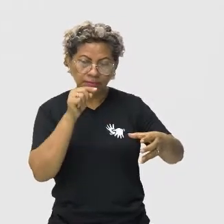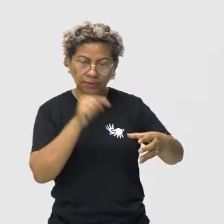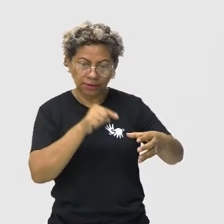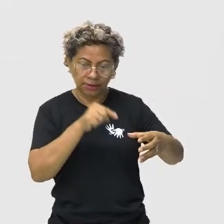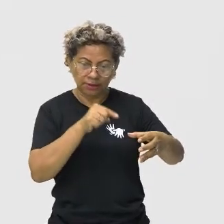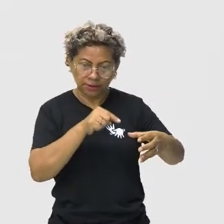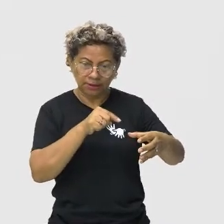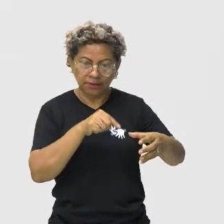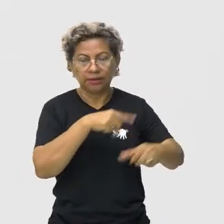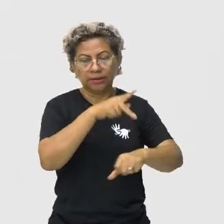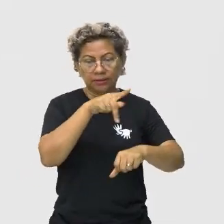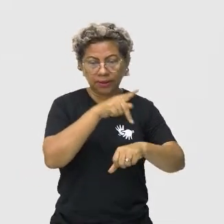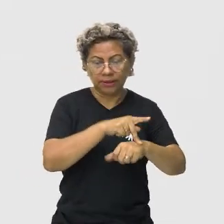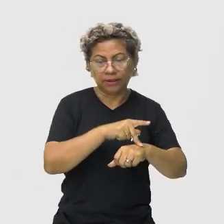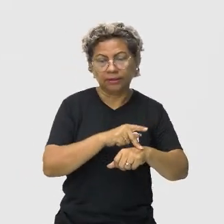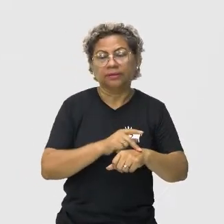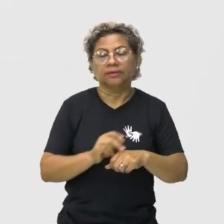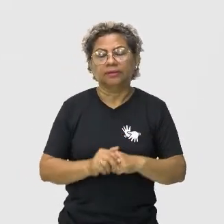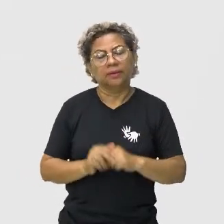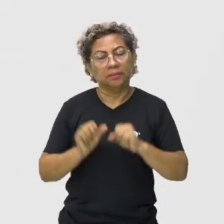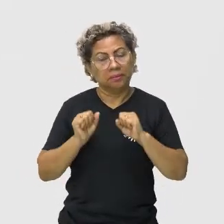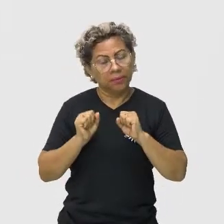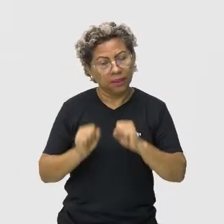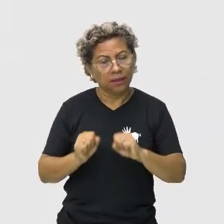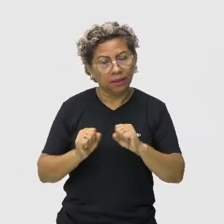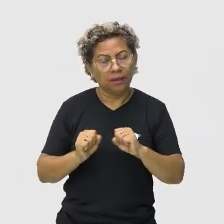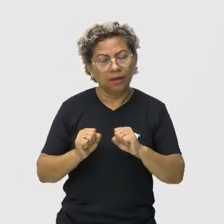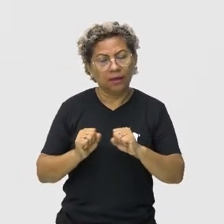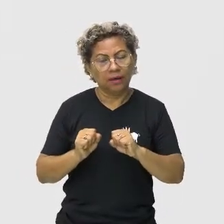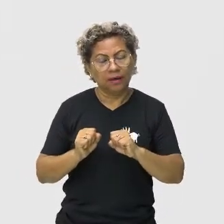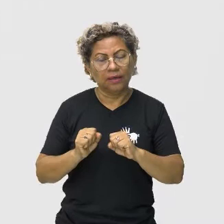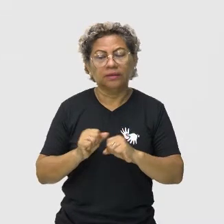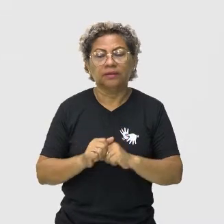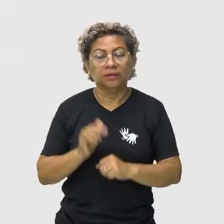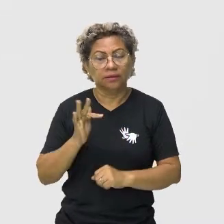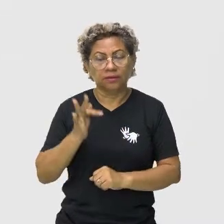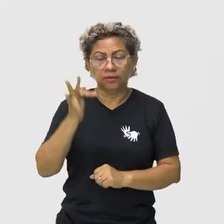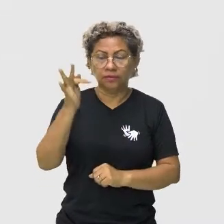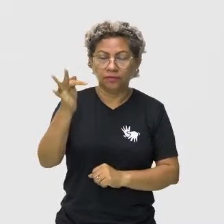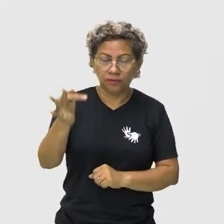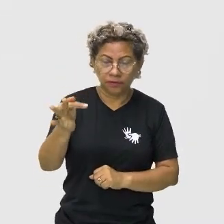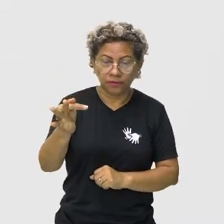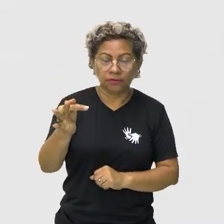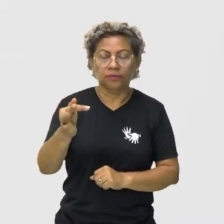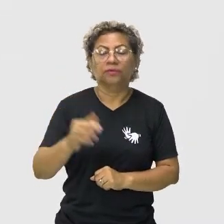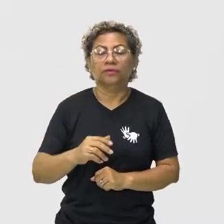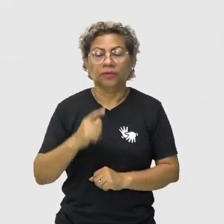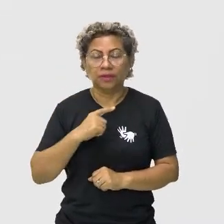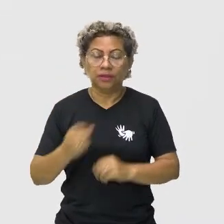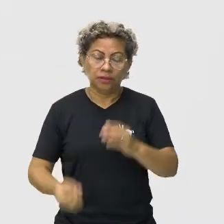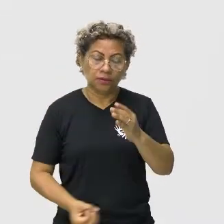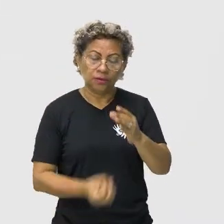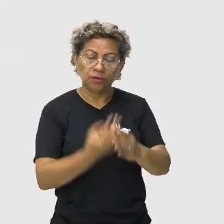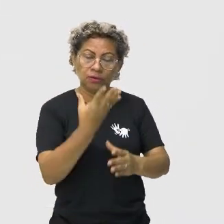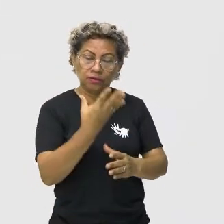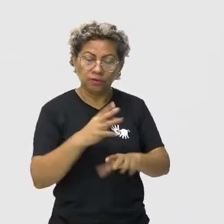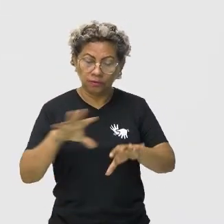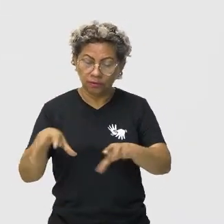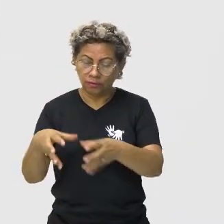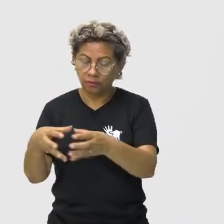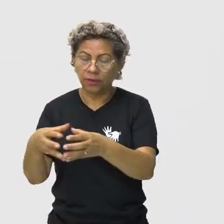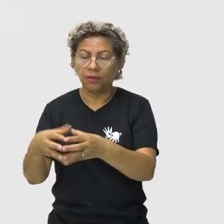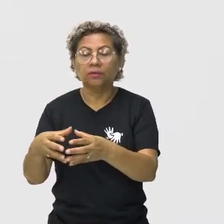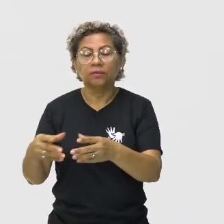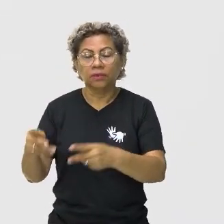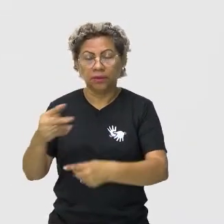momento. Pode ser que ano que vem, né, até mesmo esse ano, possam surgir aí outros tipos de blocos econômicos, mas o